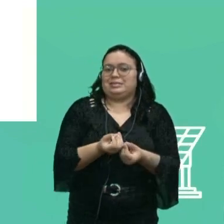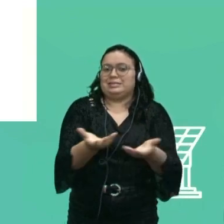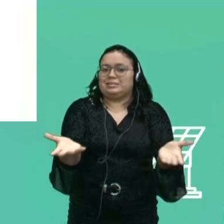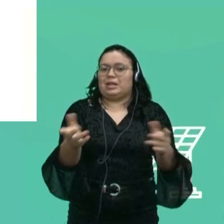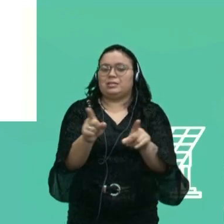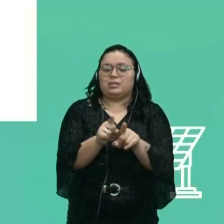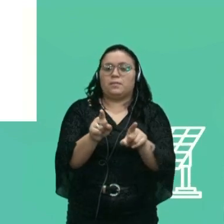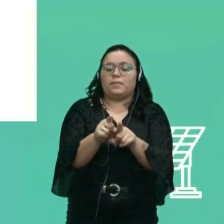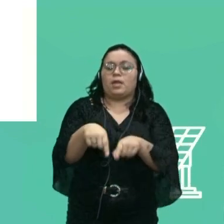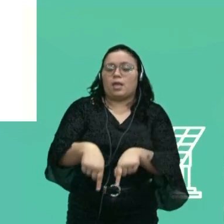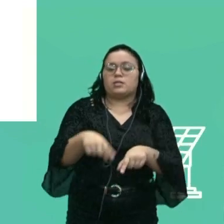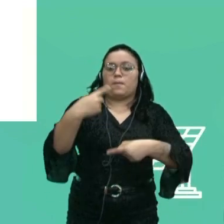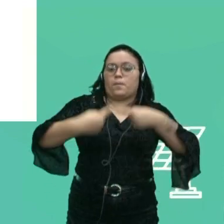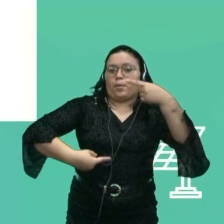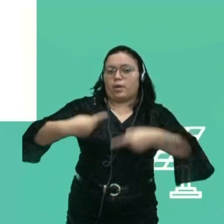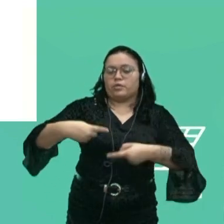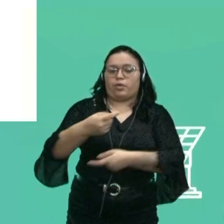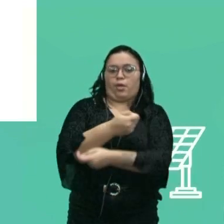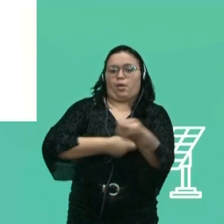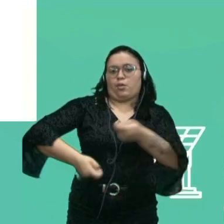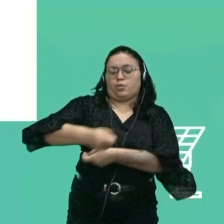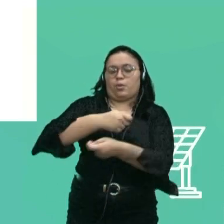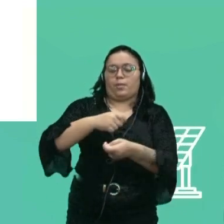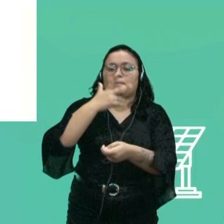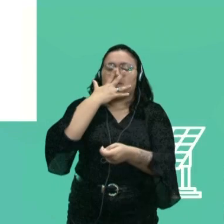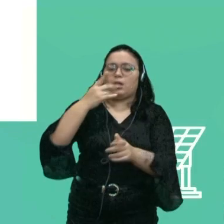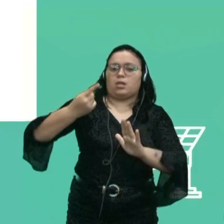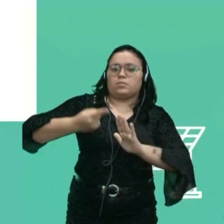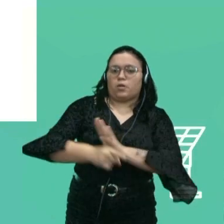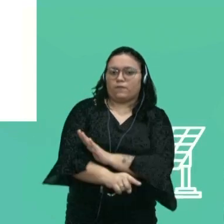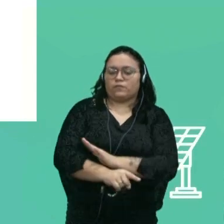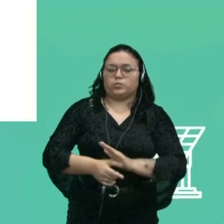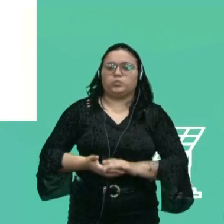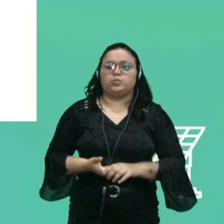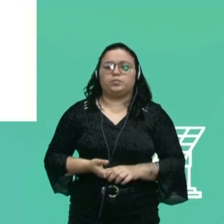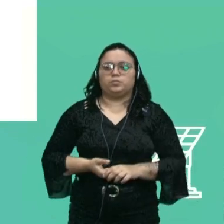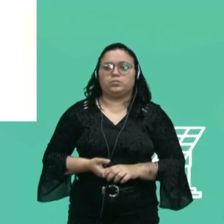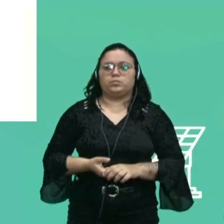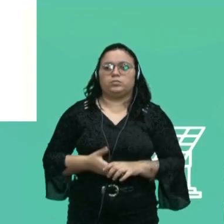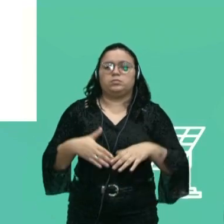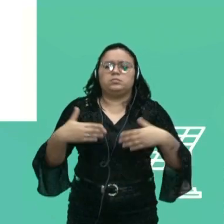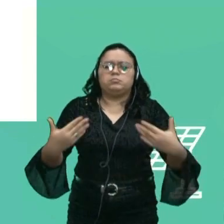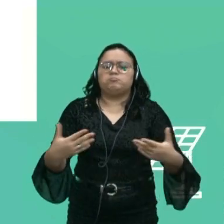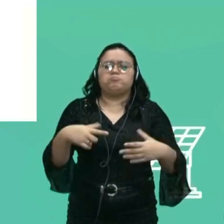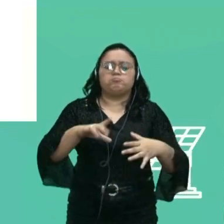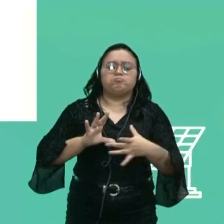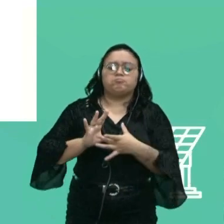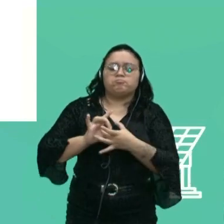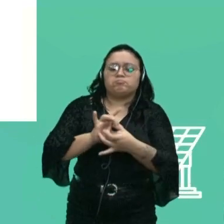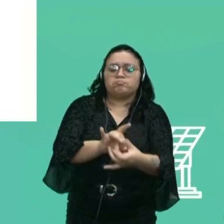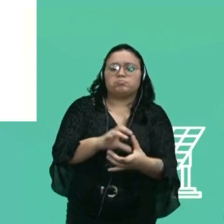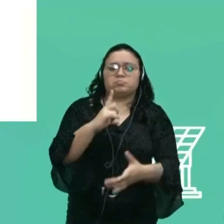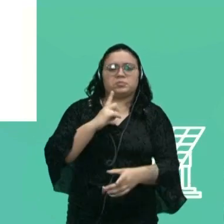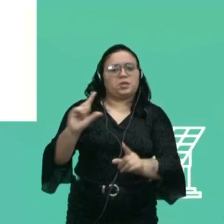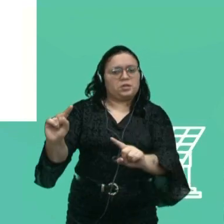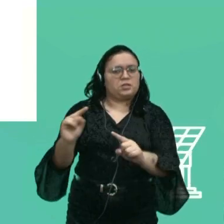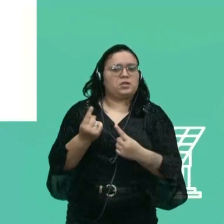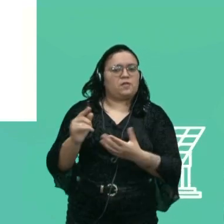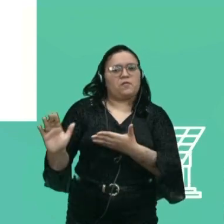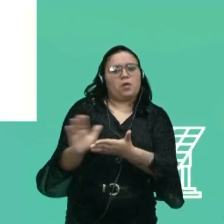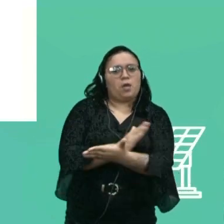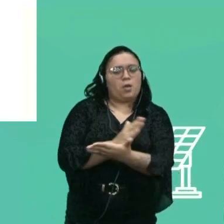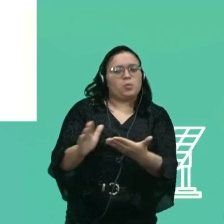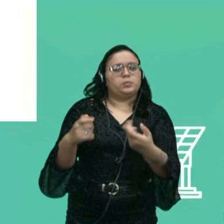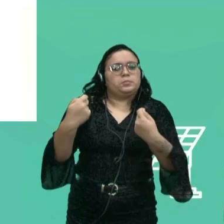momento político e econômico muito intenso. Contudo, ainda há alguns desafios a serem